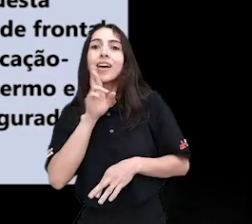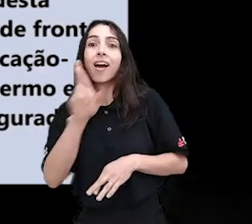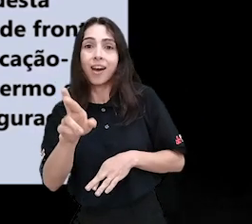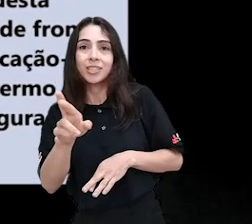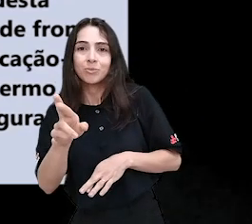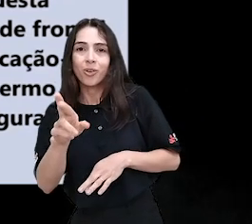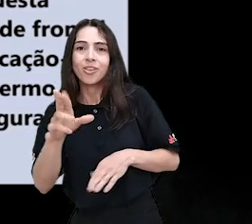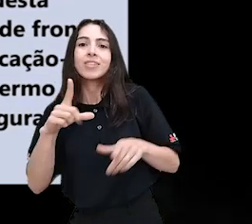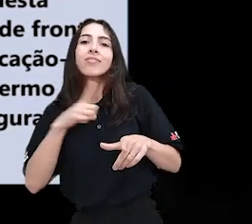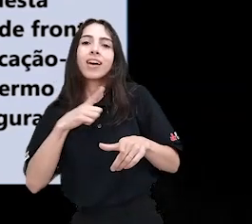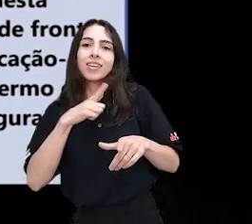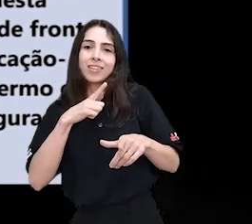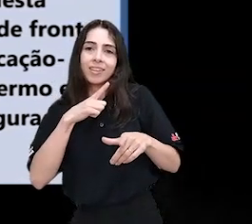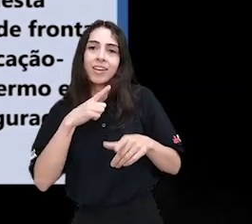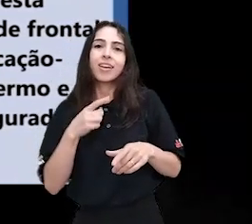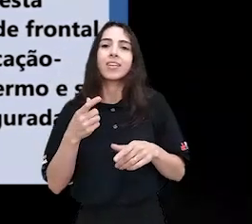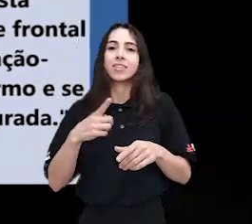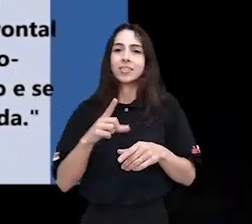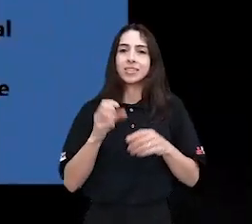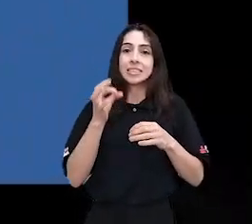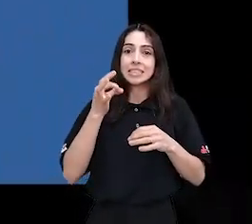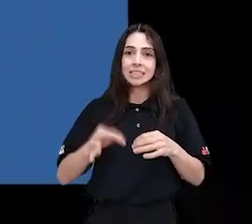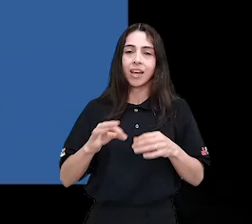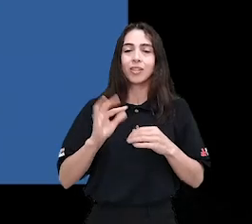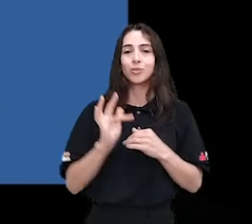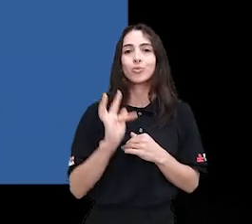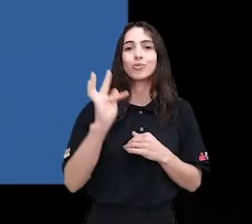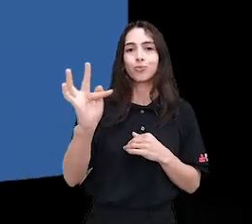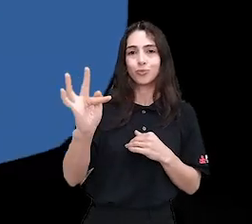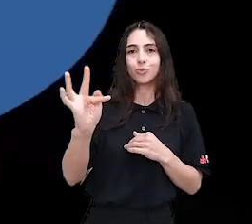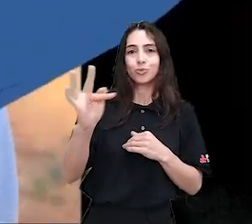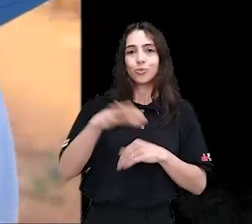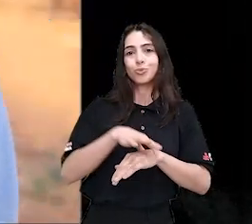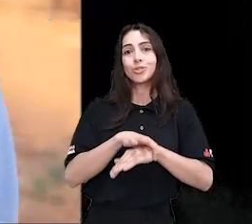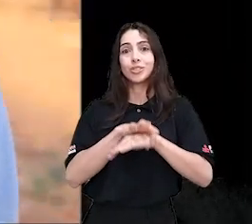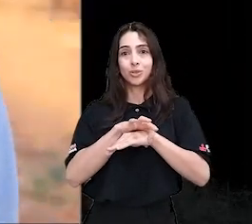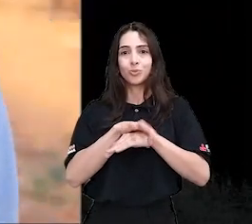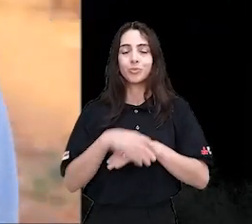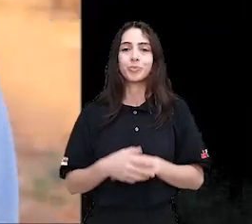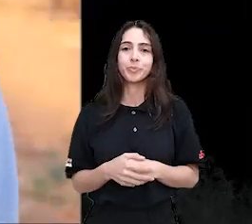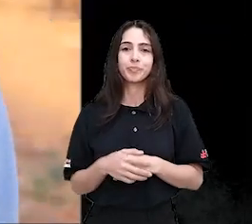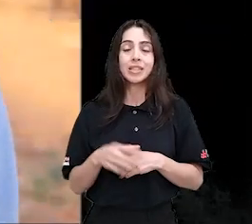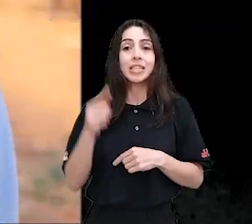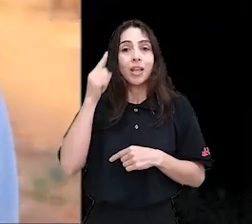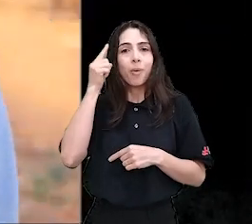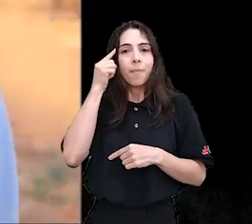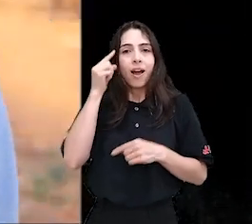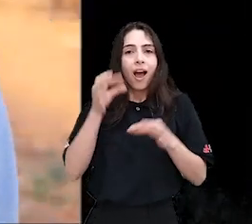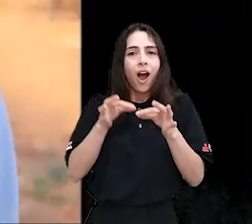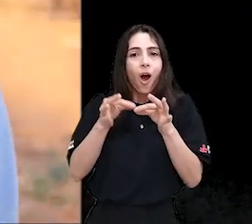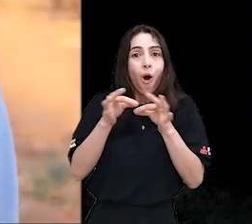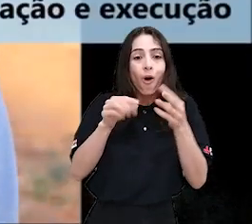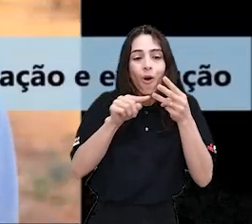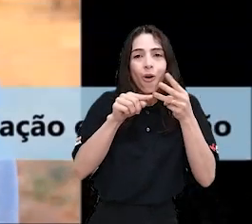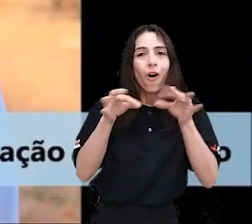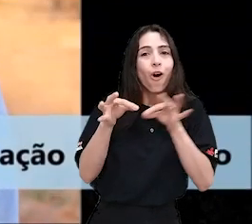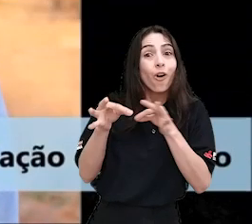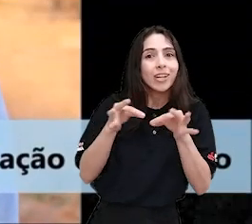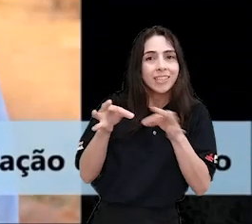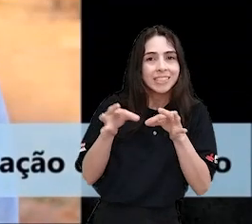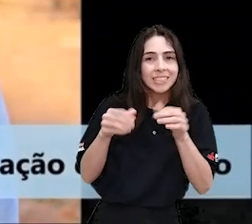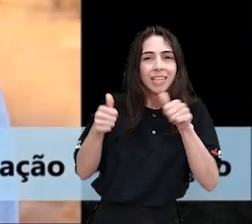fins está ou não sendo assegurada. Ou seja, essa unidade é a que